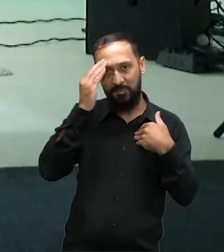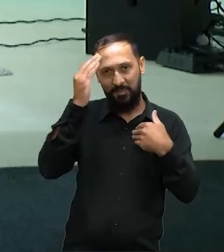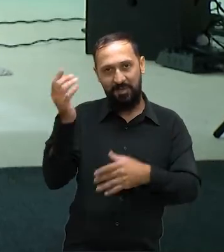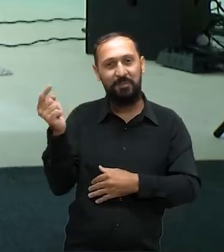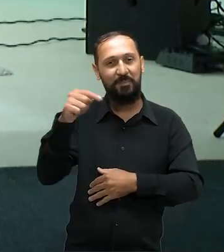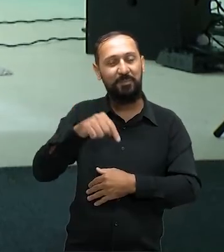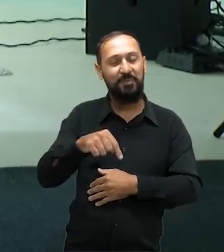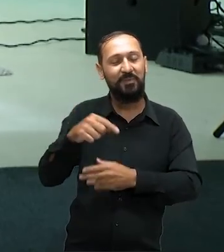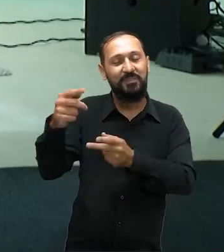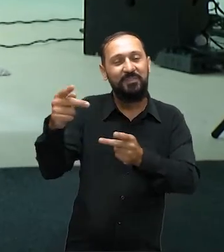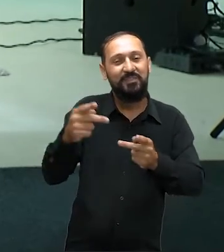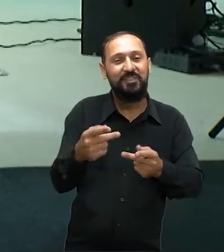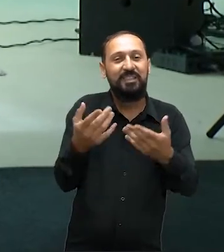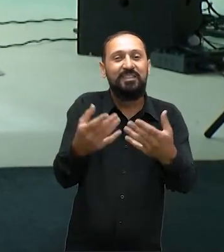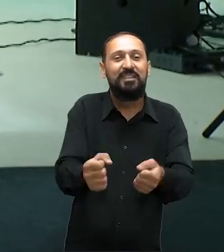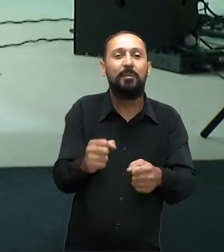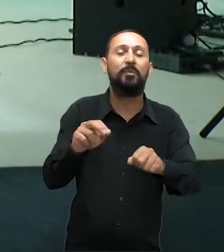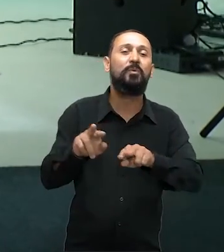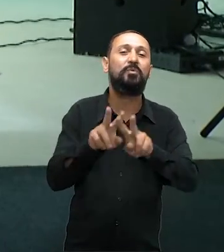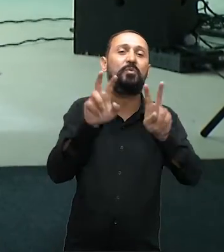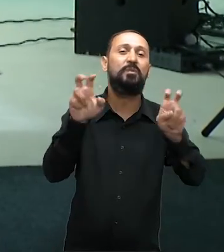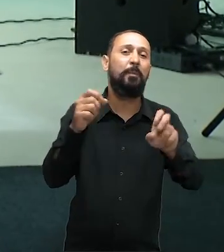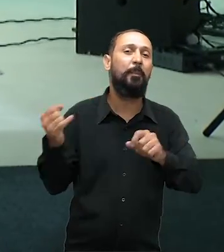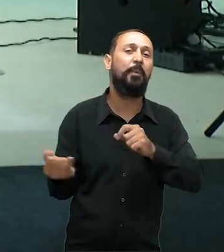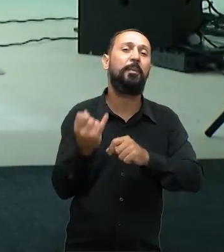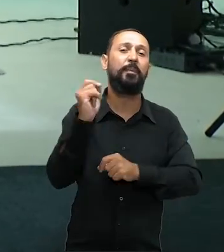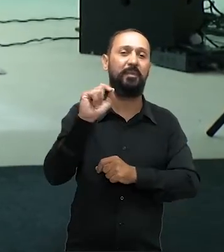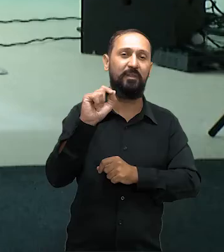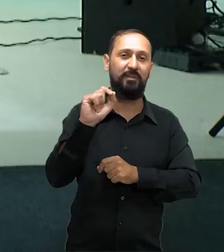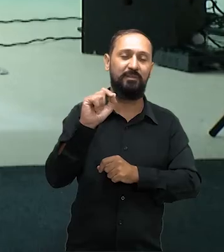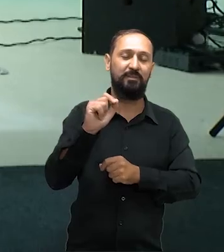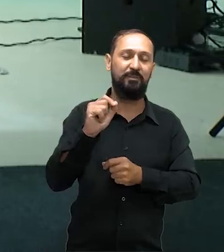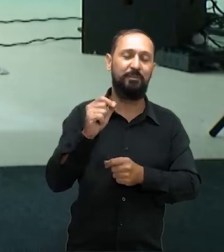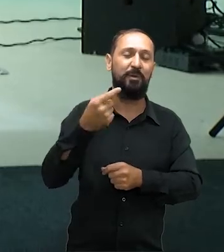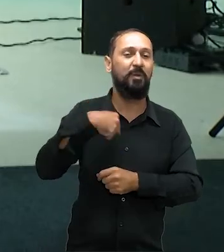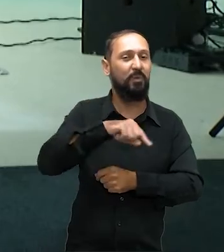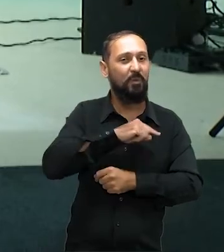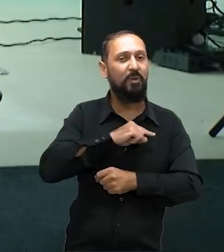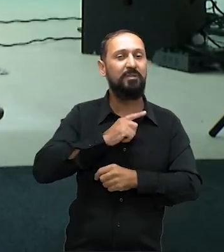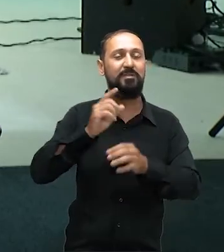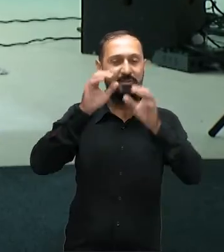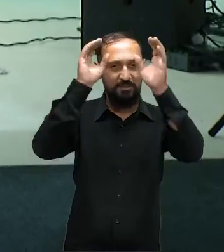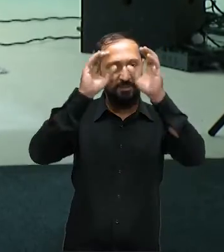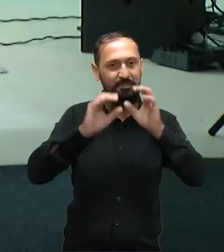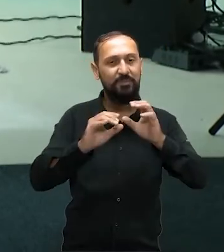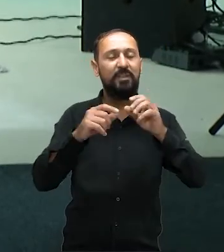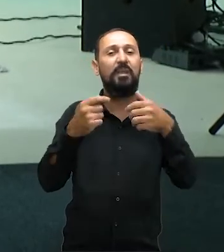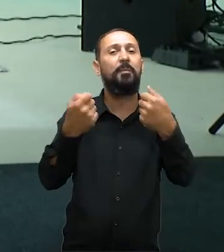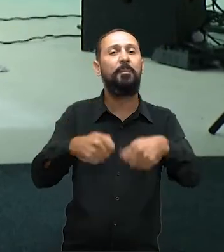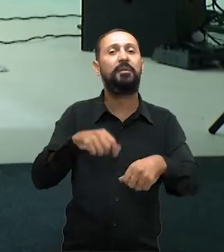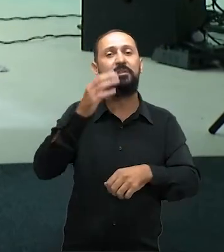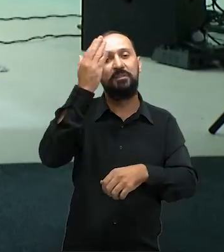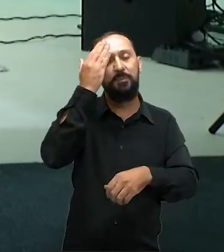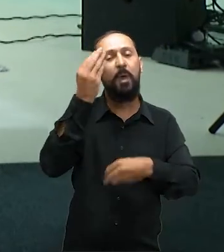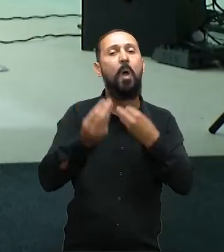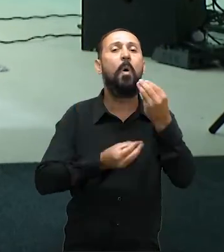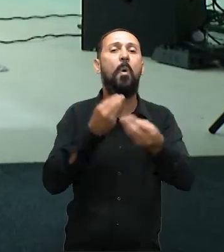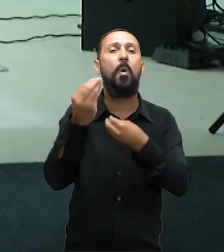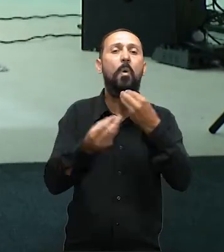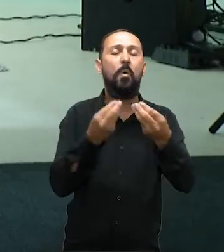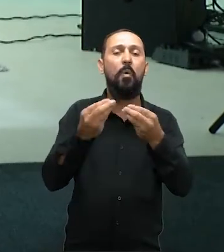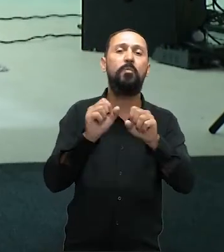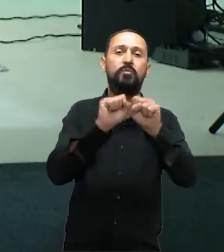Antunes. Obrigada por ter aceito o nosso convite para falar de um tema tão importante para todos nós cidadãos, que devemos saber